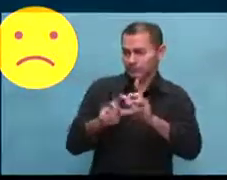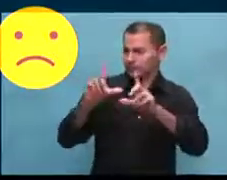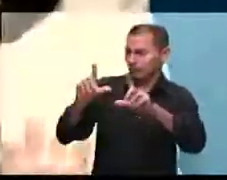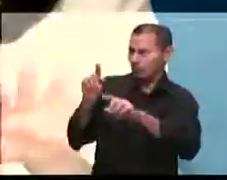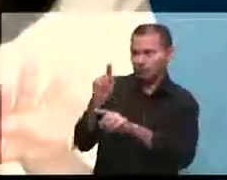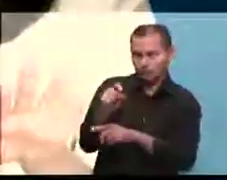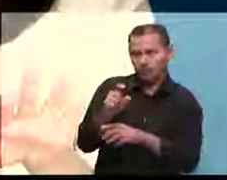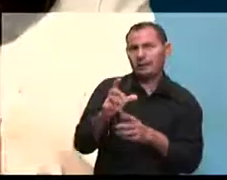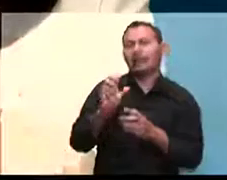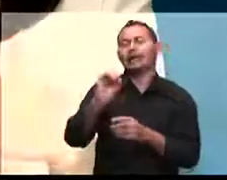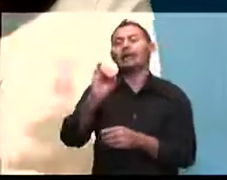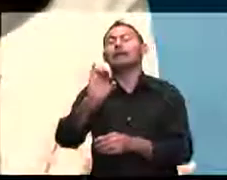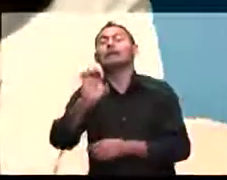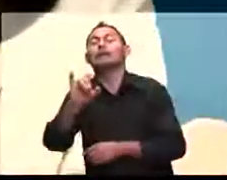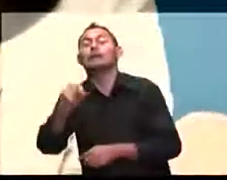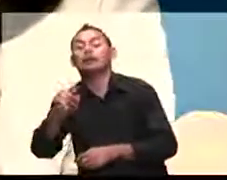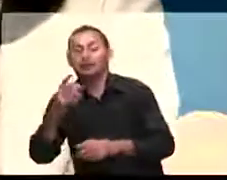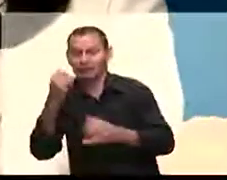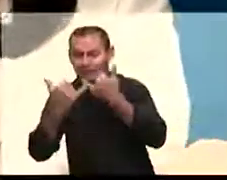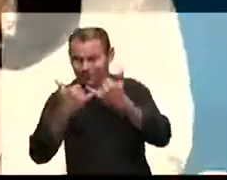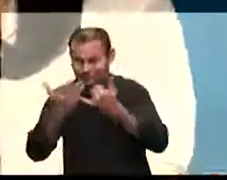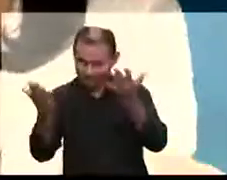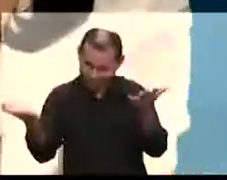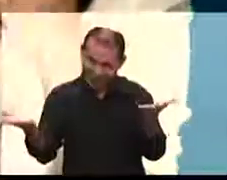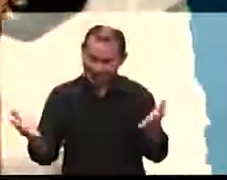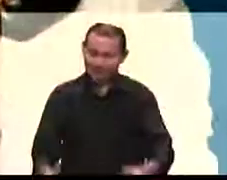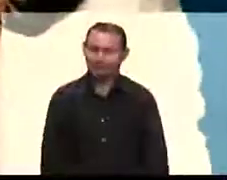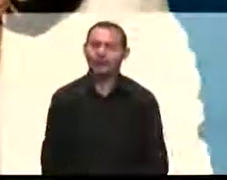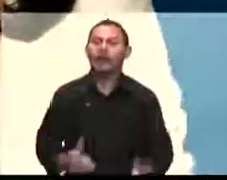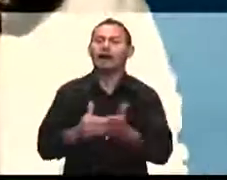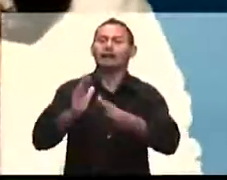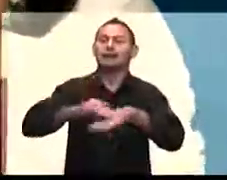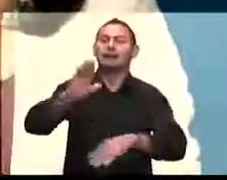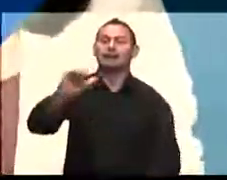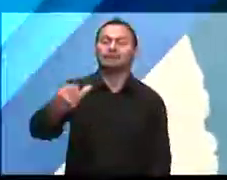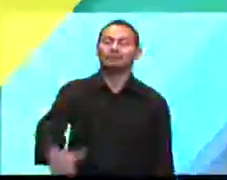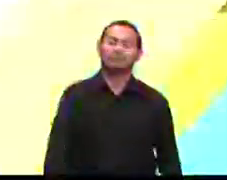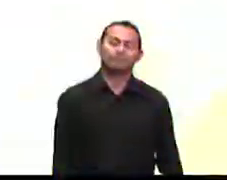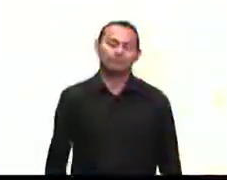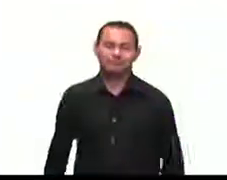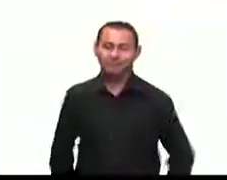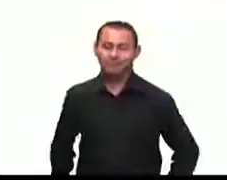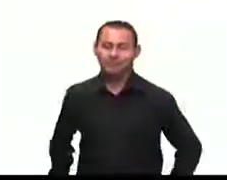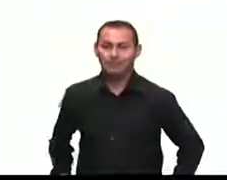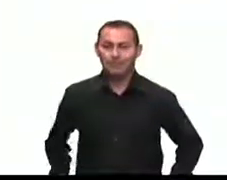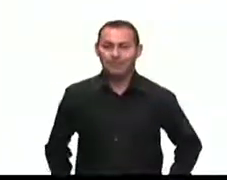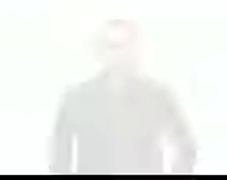tela. Ei, ei, ei, é brincadeira, né? Até mais!